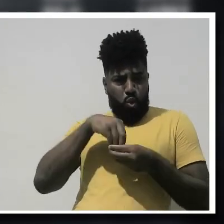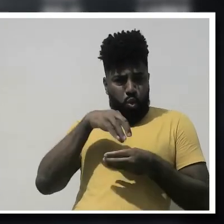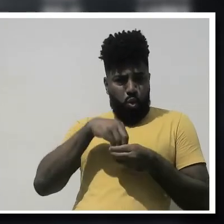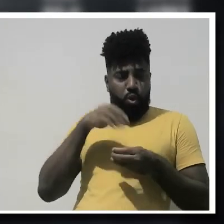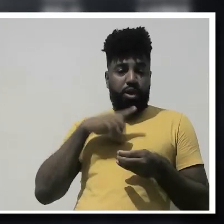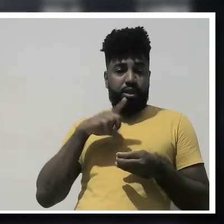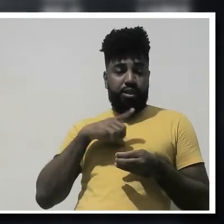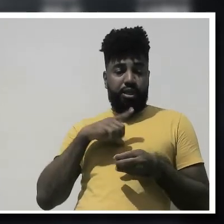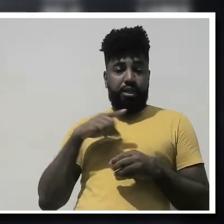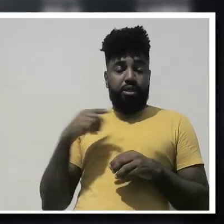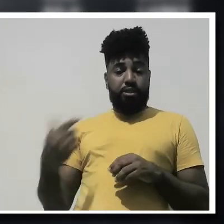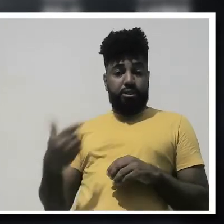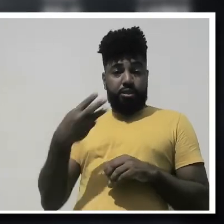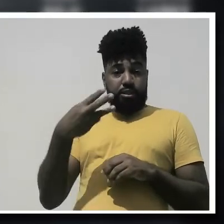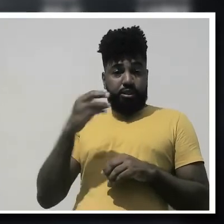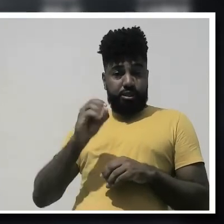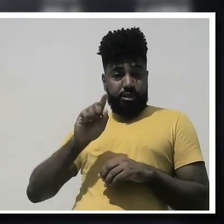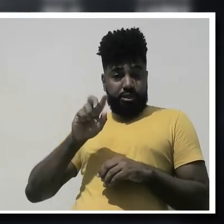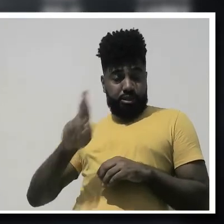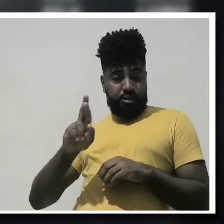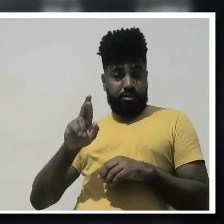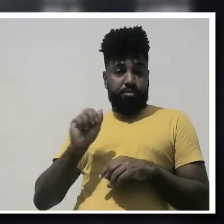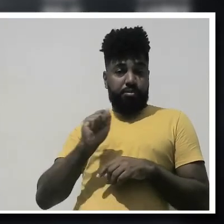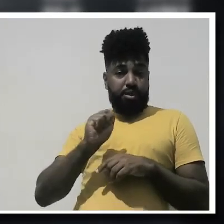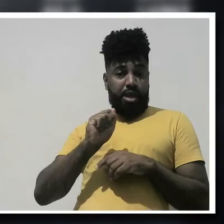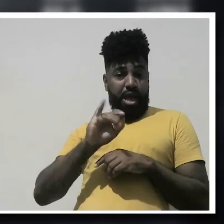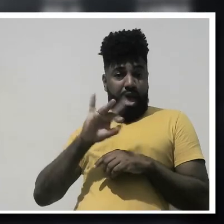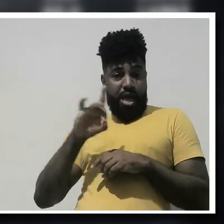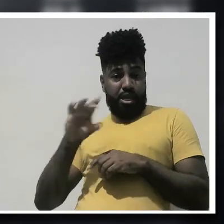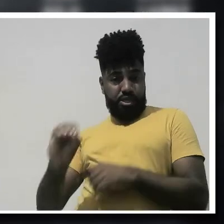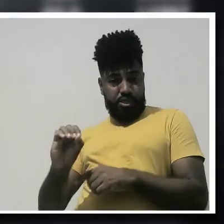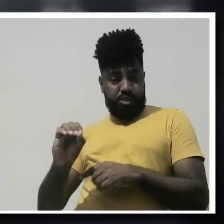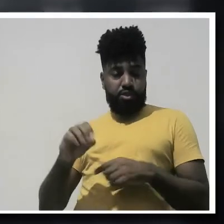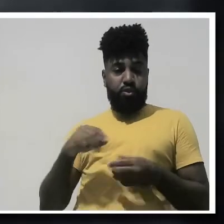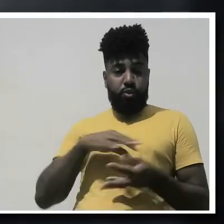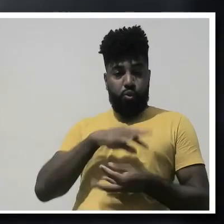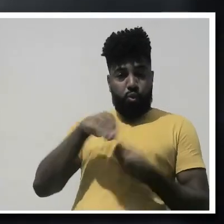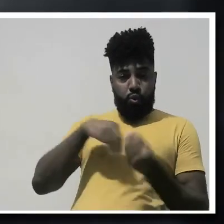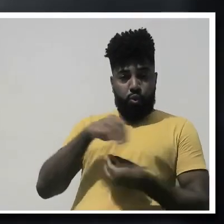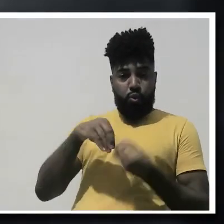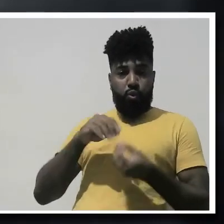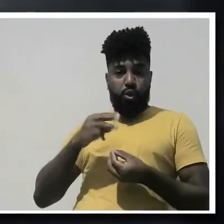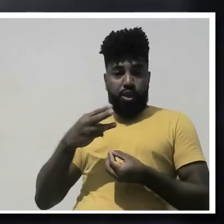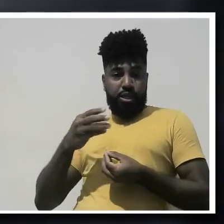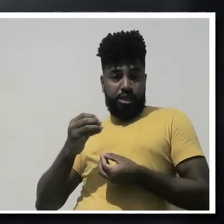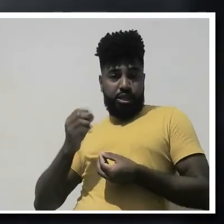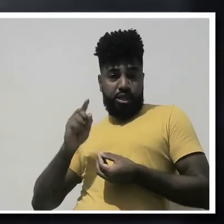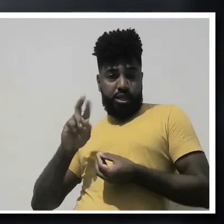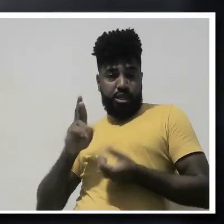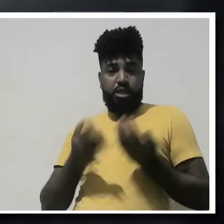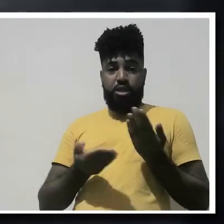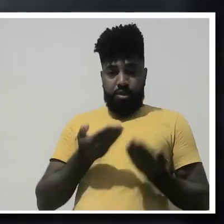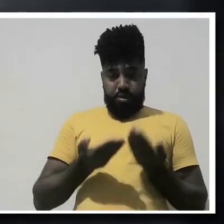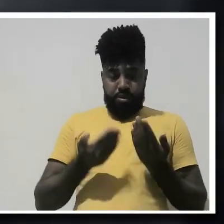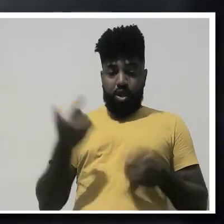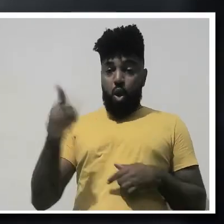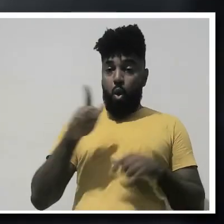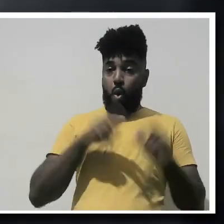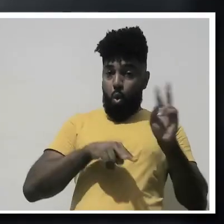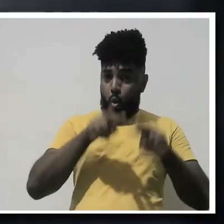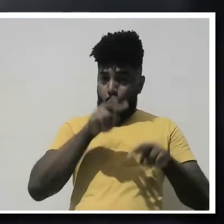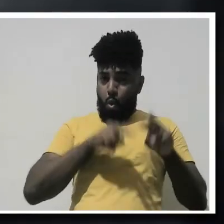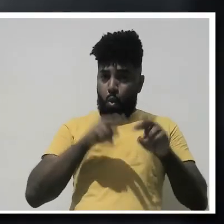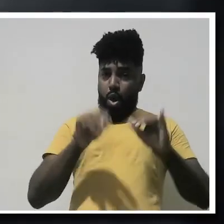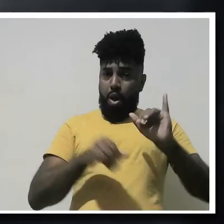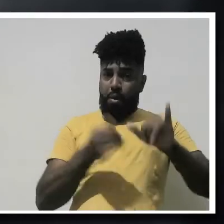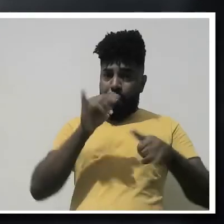tem 34 gramas de ácido sulfúrico em 100 gramas de solução. Nós temos também outras análises feitas por essa mesma